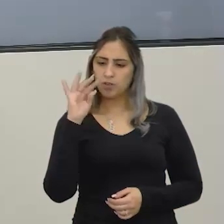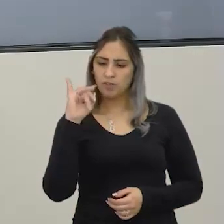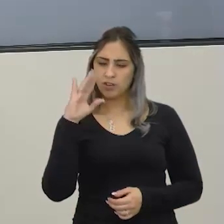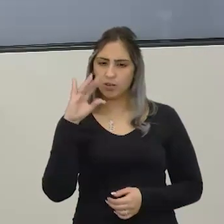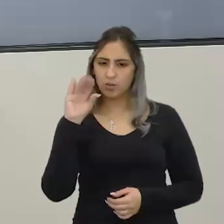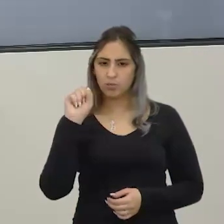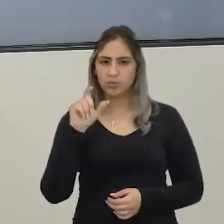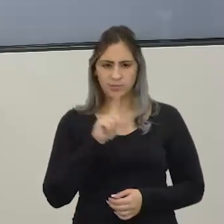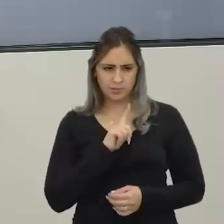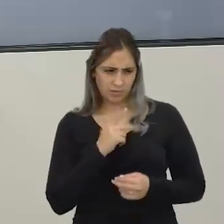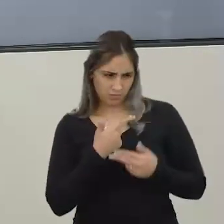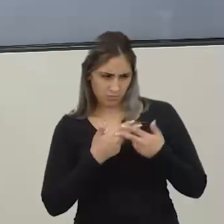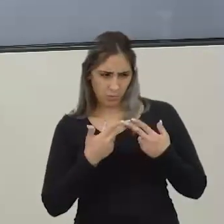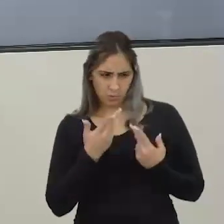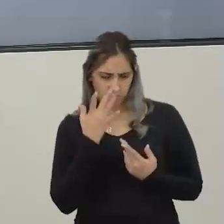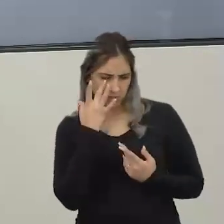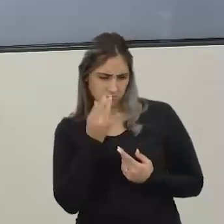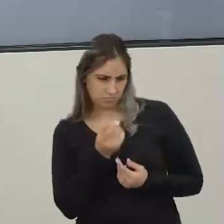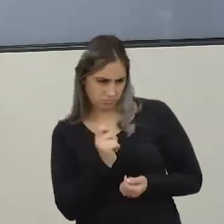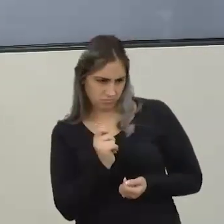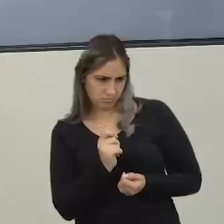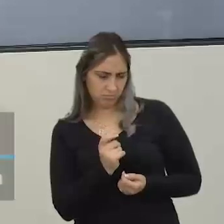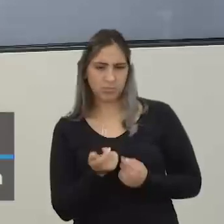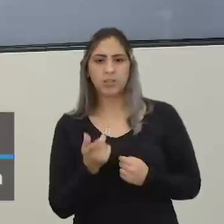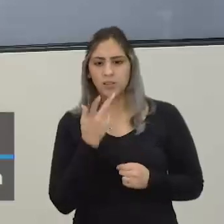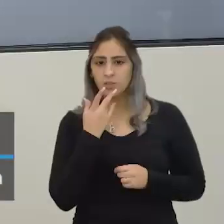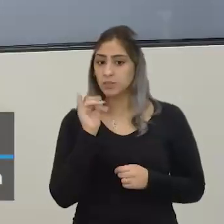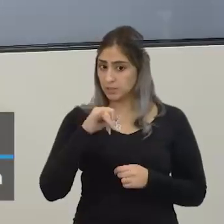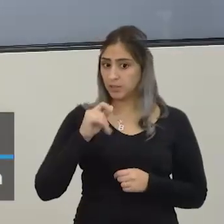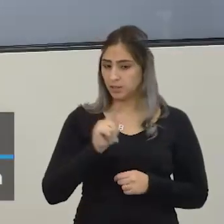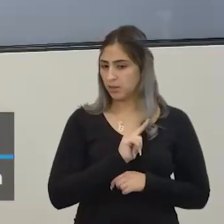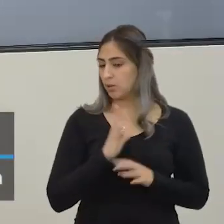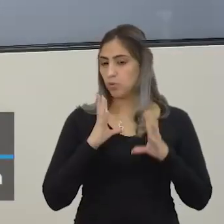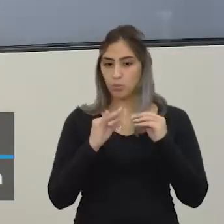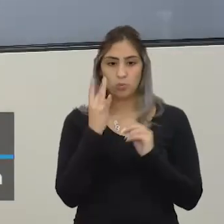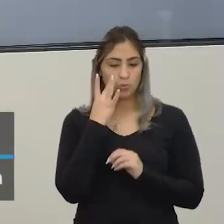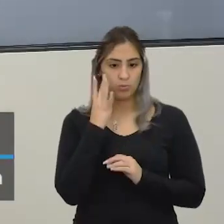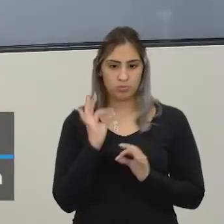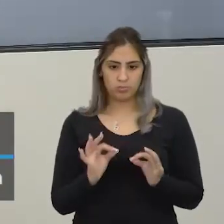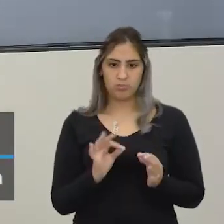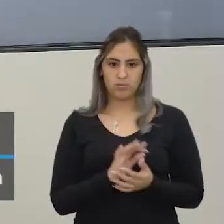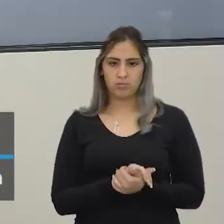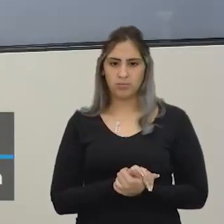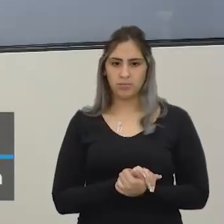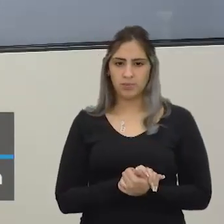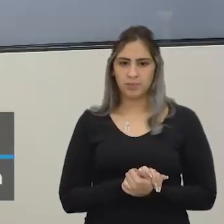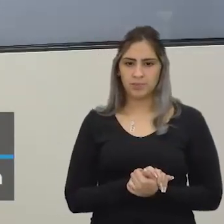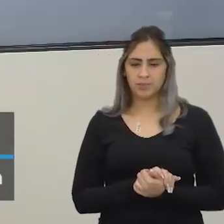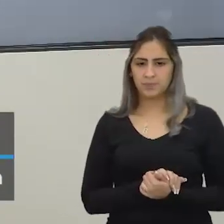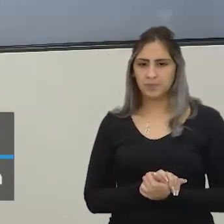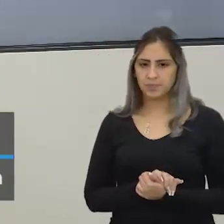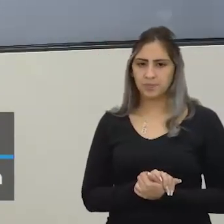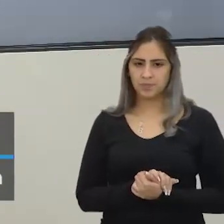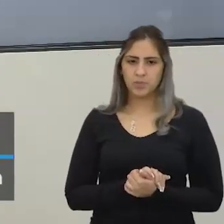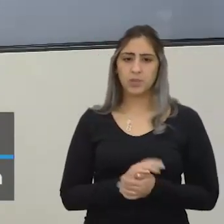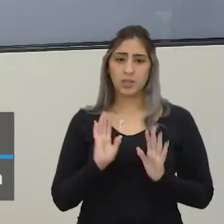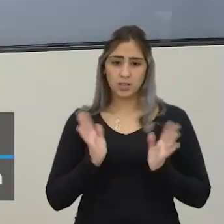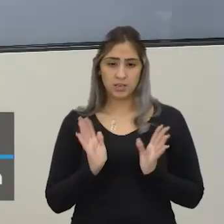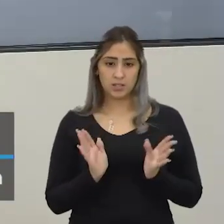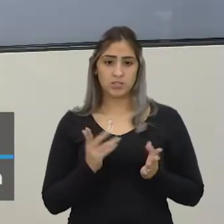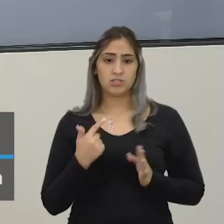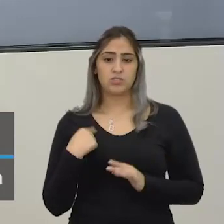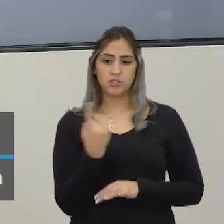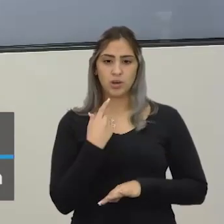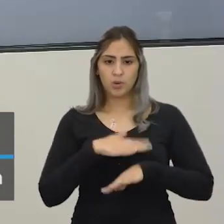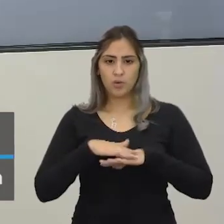Tá também tudo a ver, tá tudo relacionado aí sim com os conceitos heterotróficos, né? Bacana. Aliás, a gente já conversou um